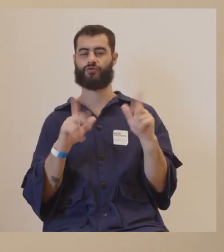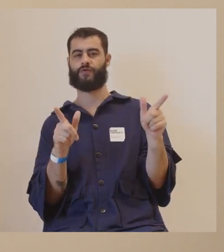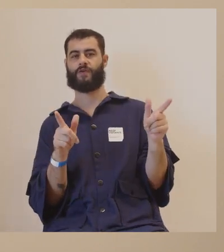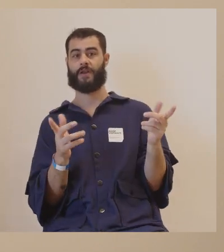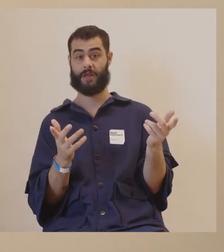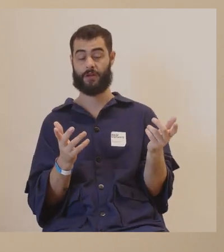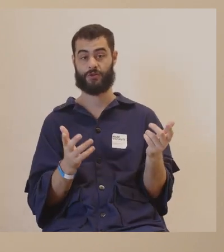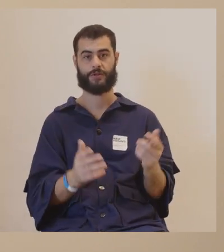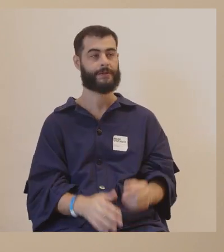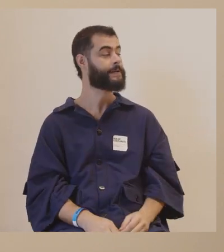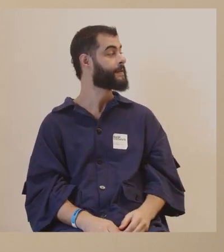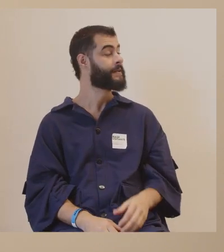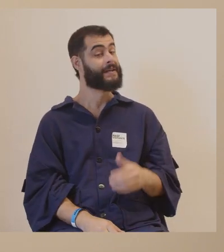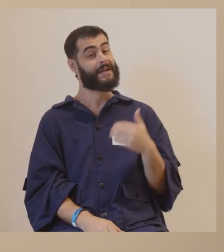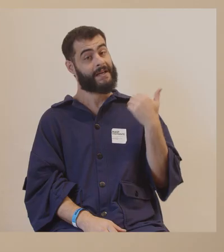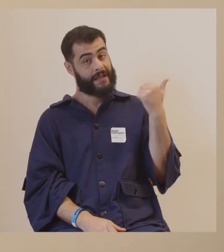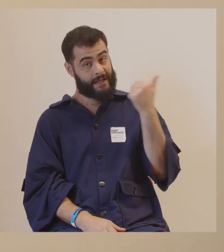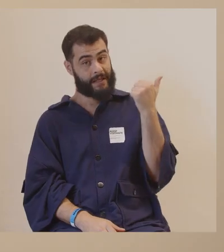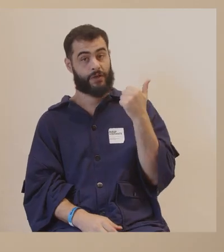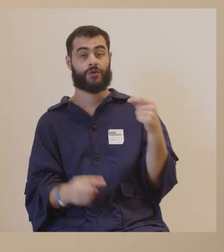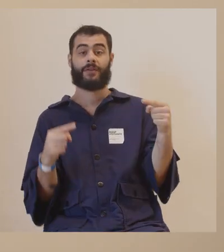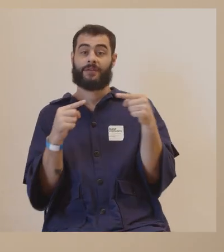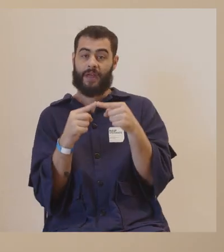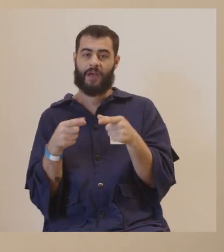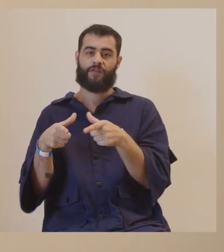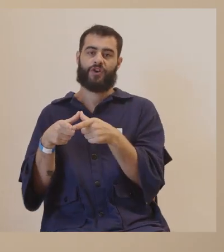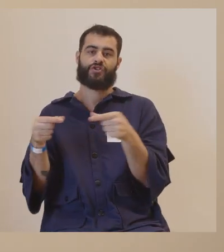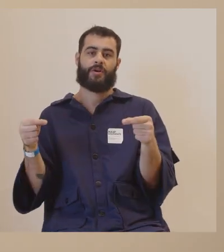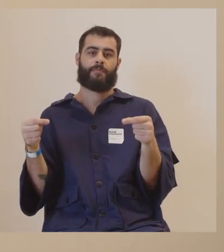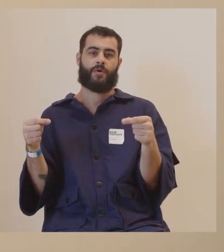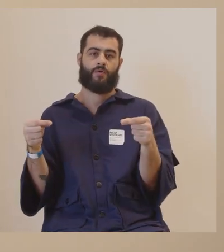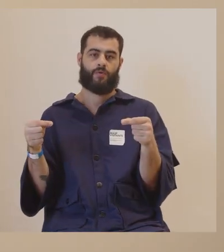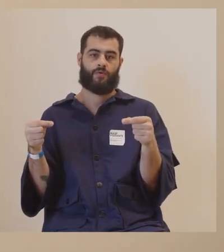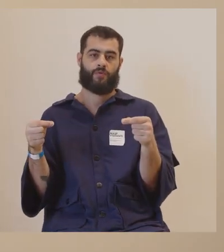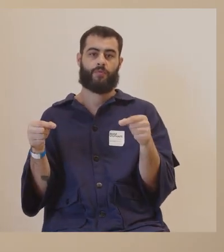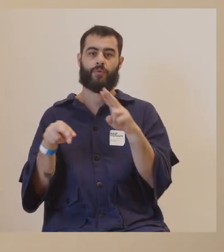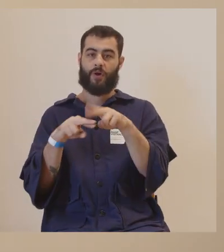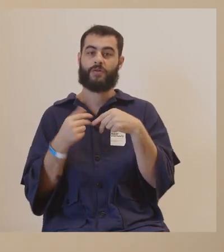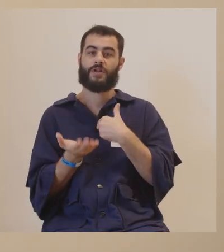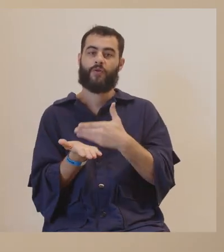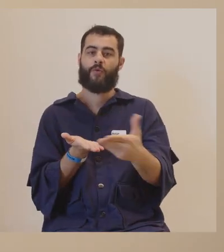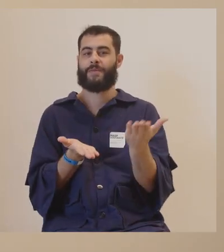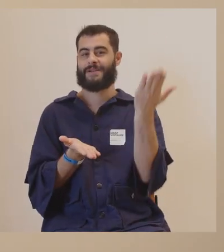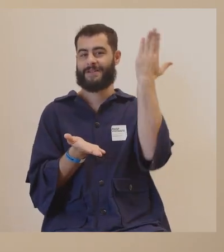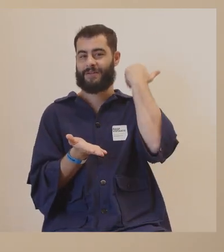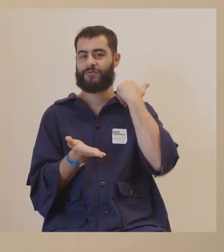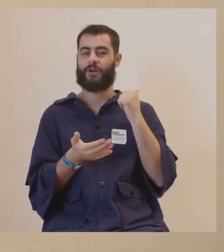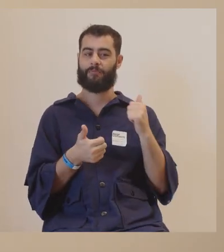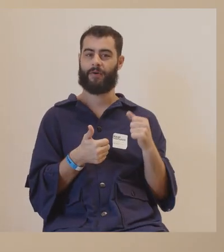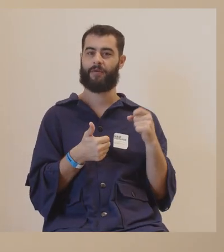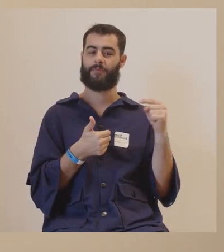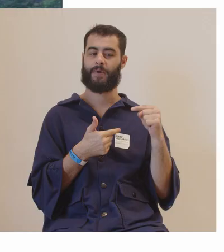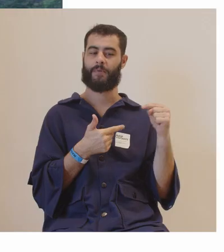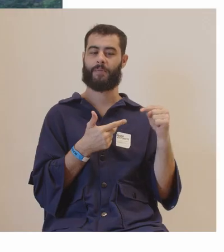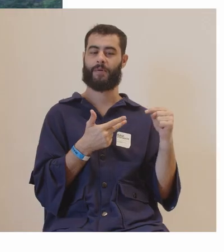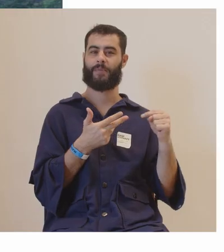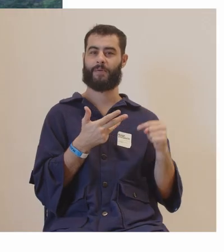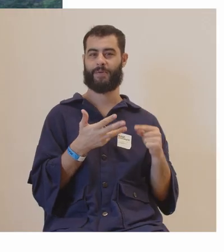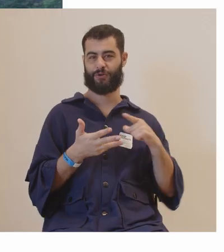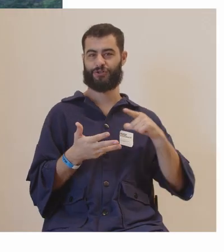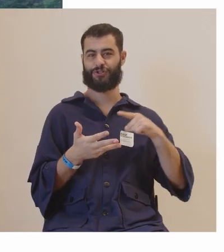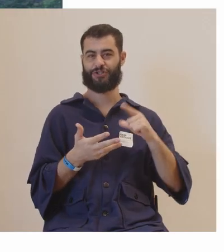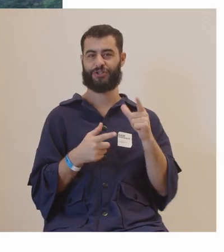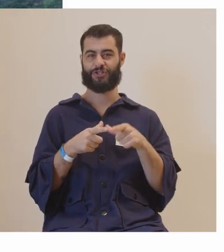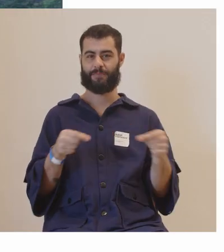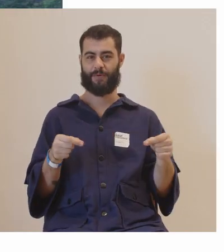uma relação, digamos assim, com as estampas japonesas que ele está colecionando, né? Eu trouxe para vocês aqui 2 exemplos, né? Um deles é